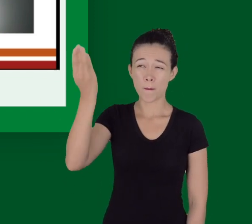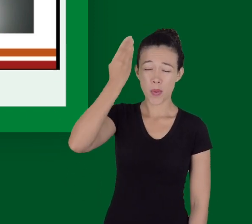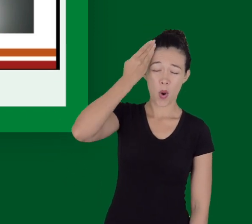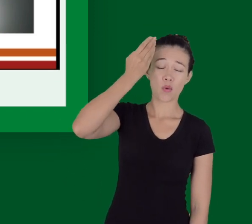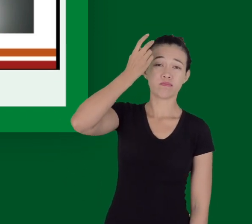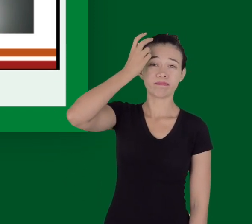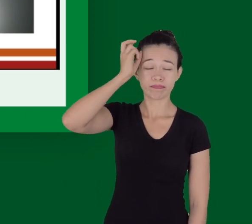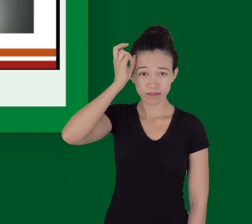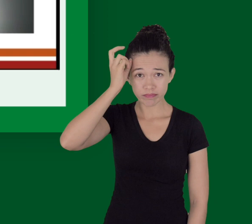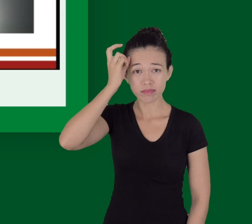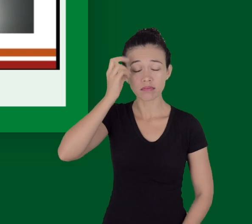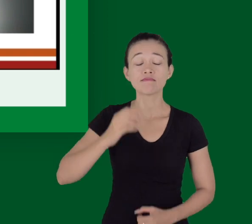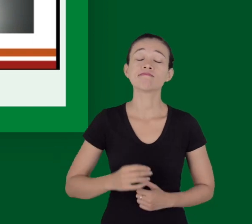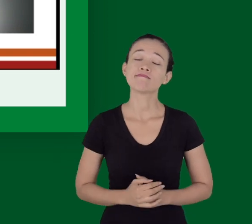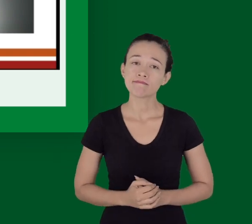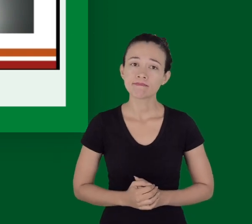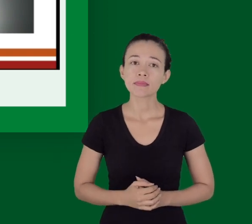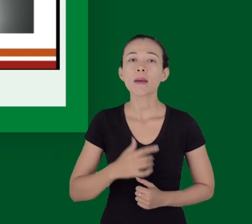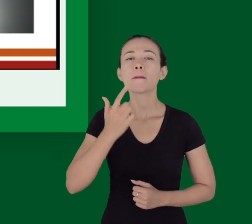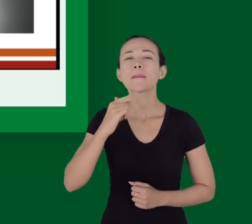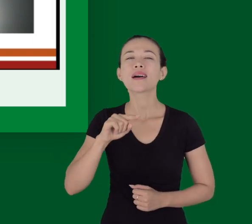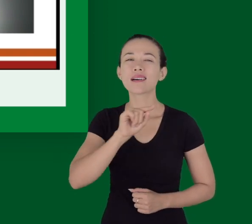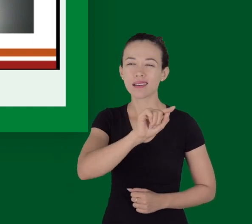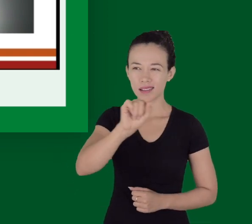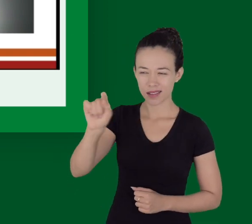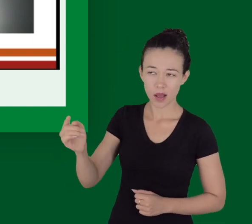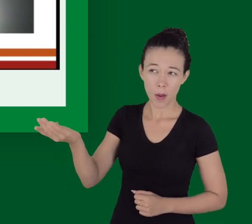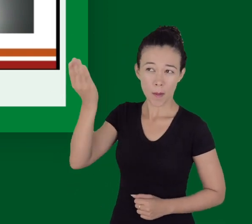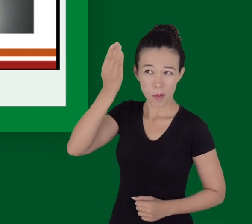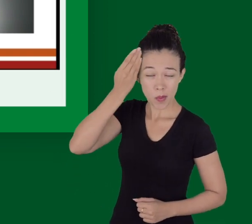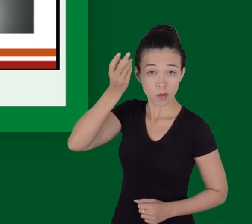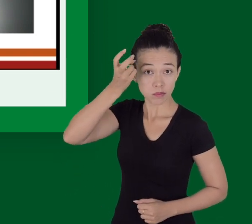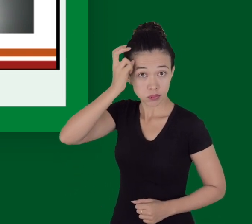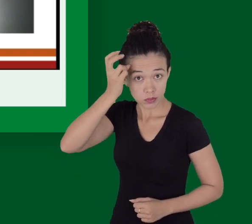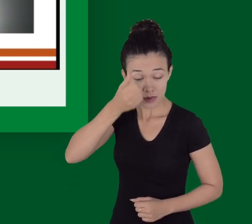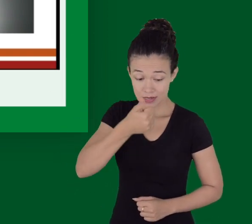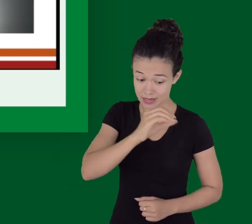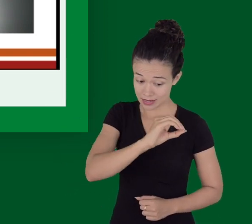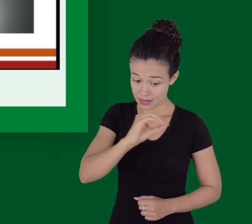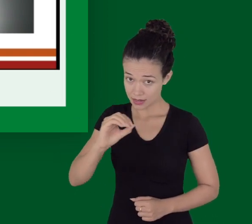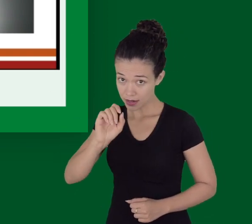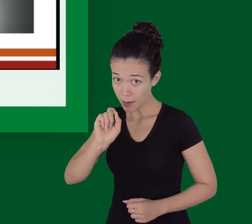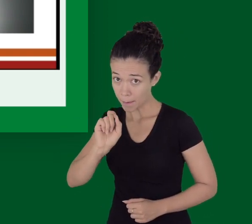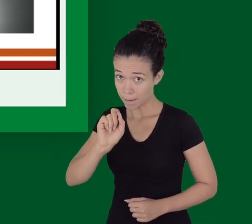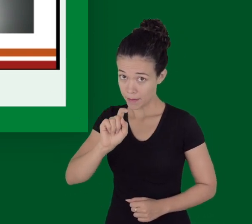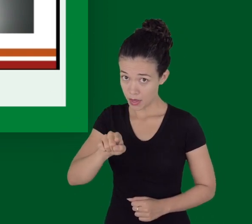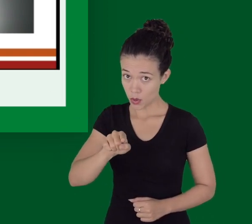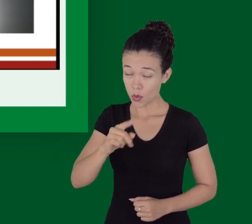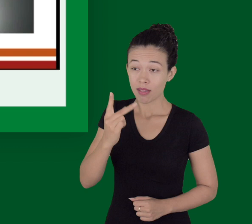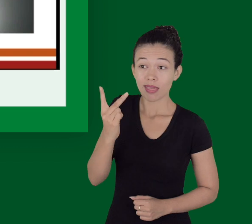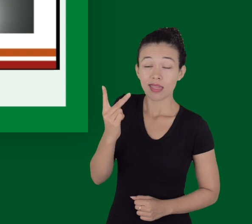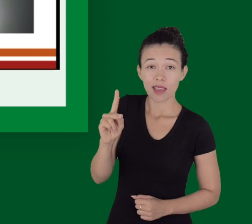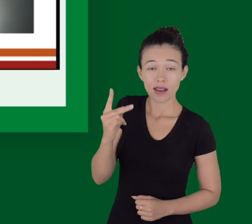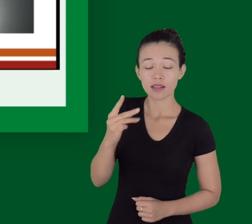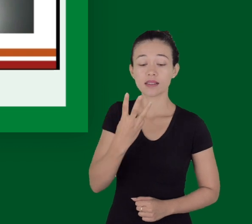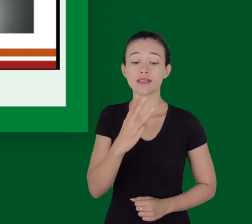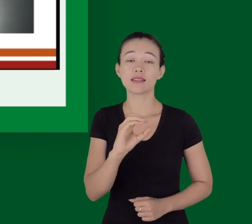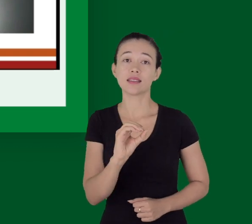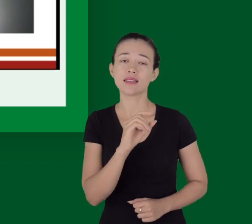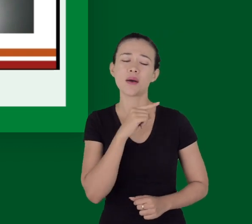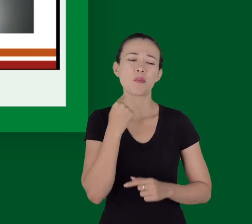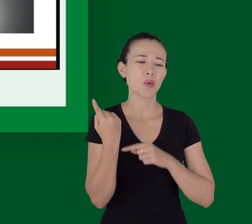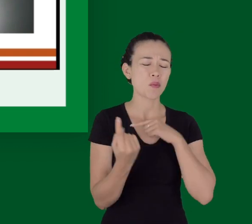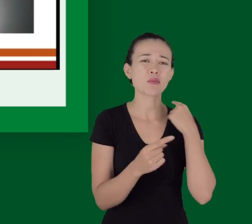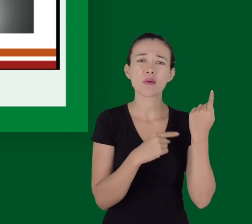vítimas ao ano e alta taxa de mortalidade entre a cada 100 mil habitantes. Nós temos